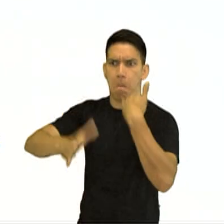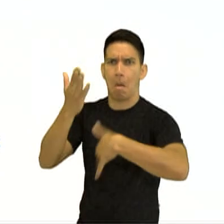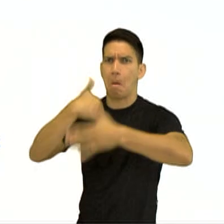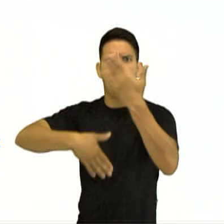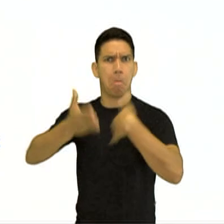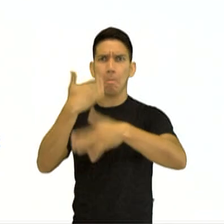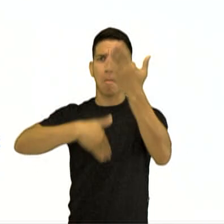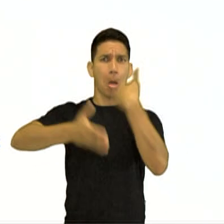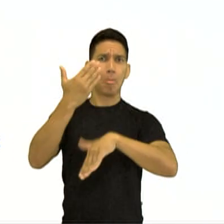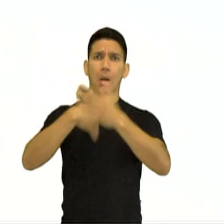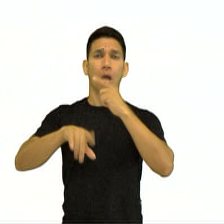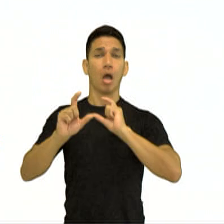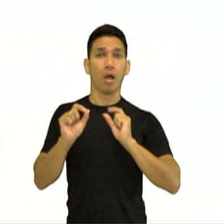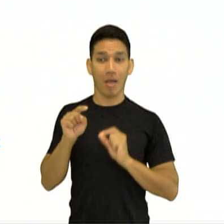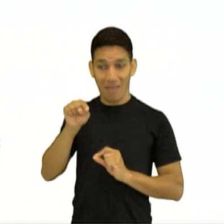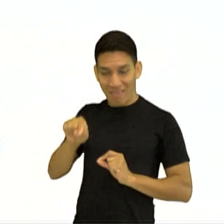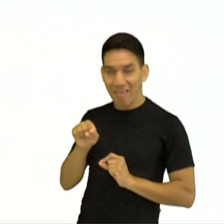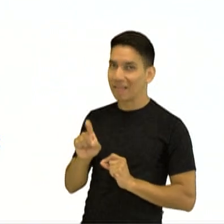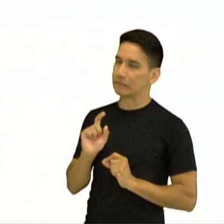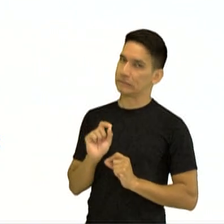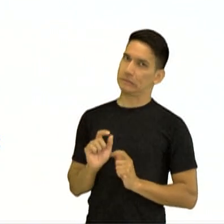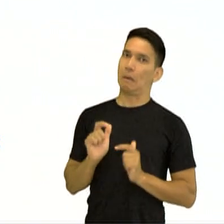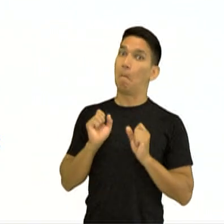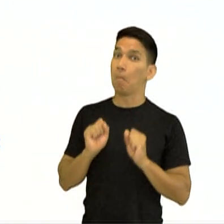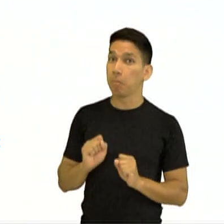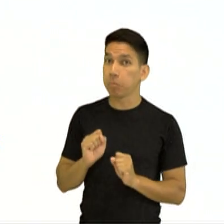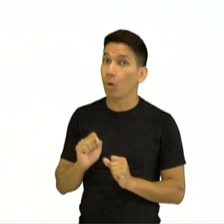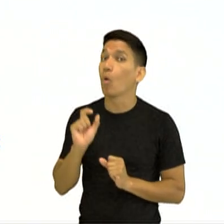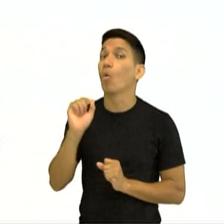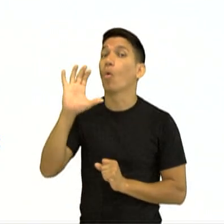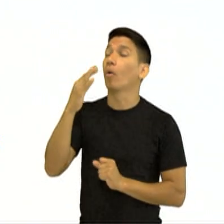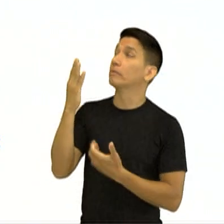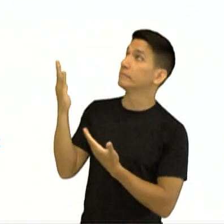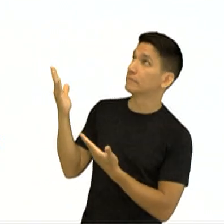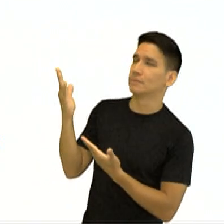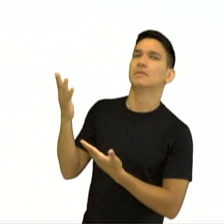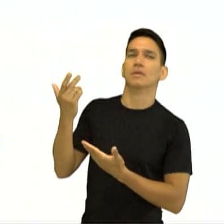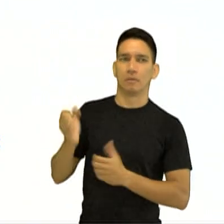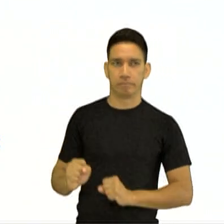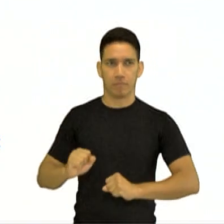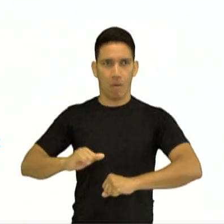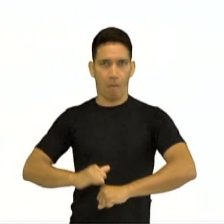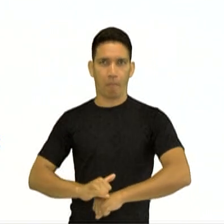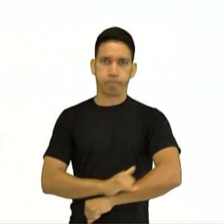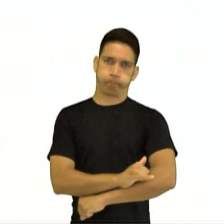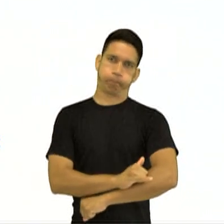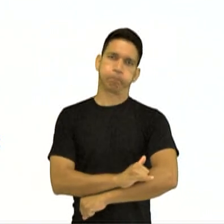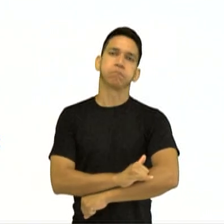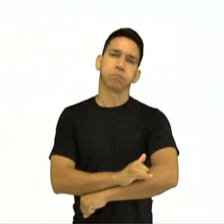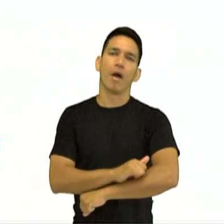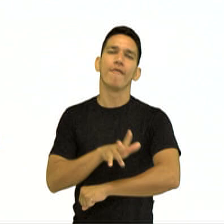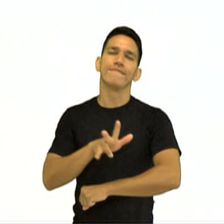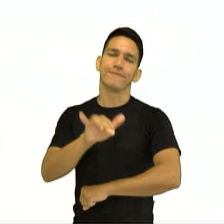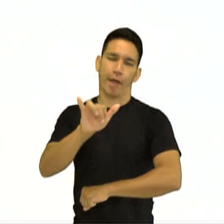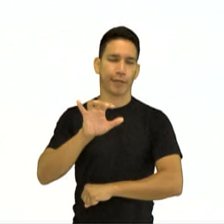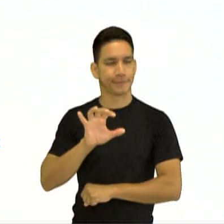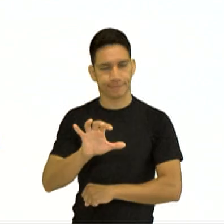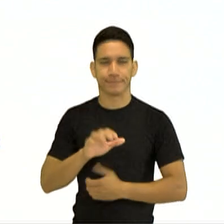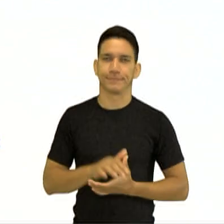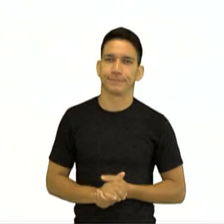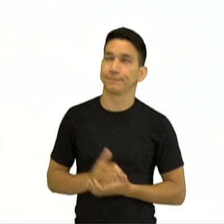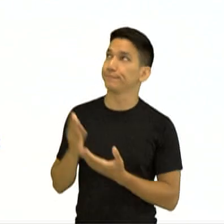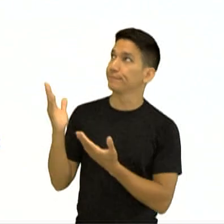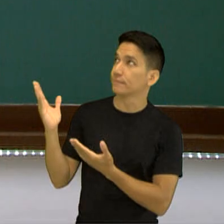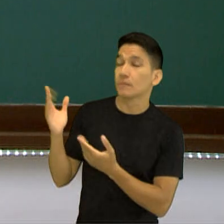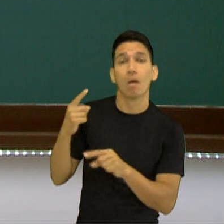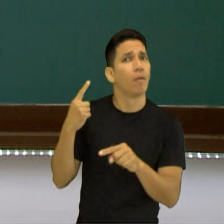desse nutriente pode levar, primeiramente, a um aumento de peso. Então, a pessoa vai engordar. Por quê?